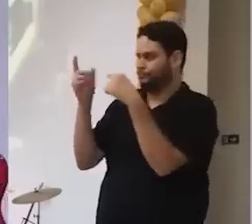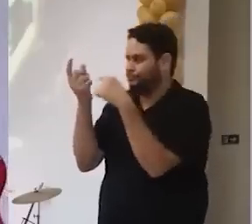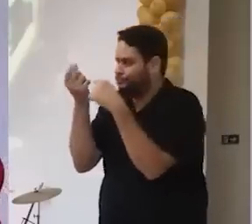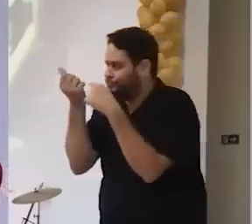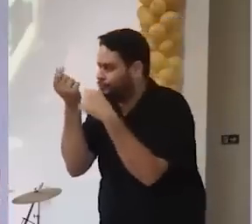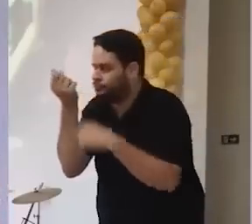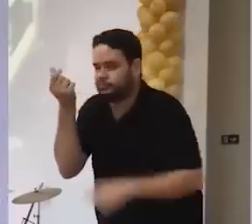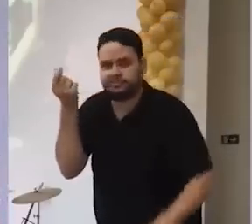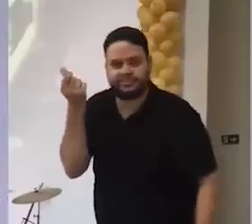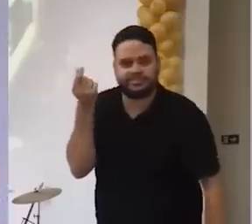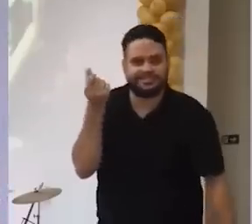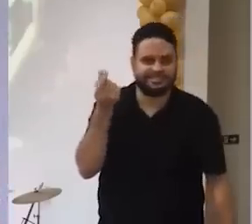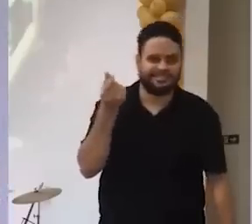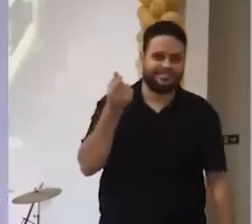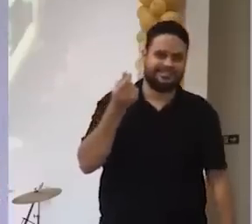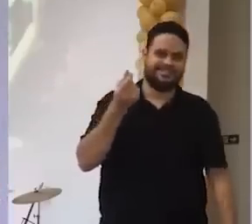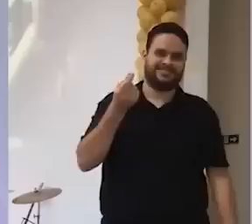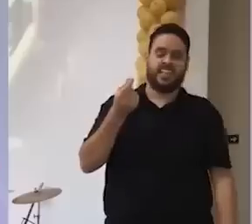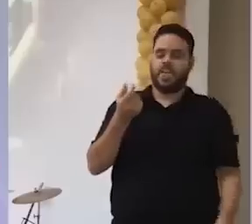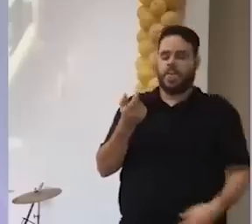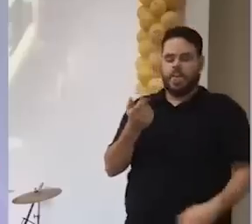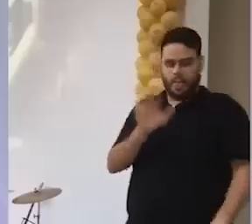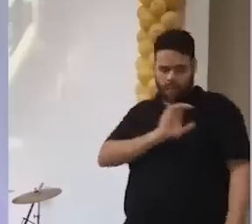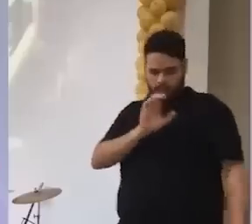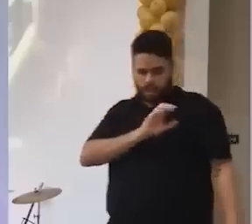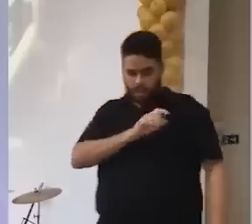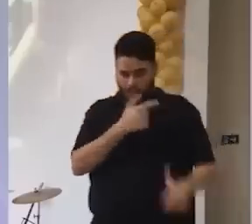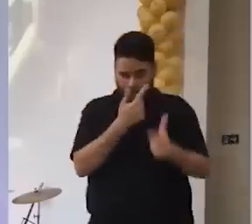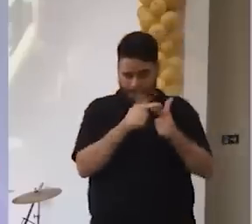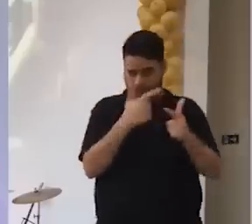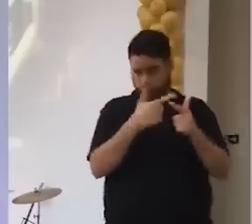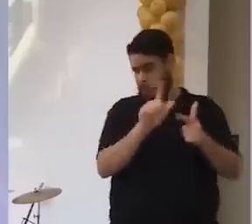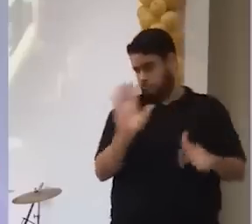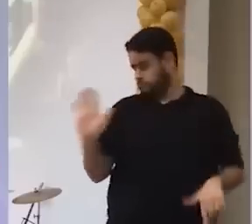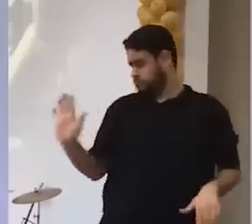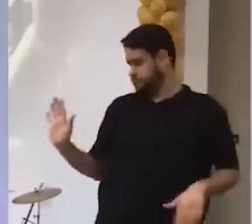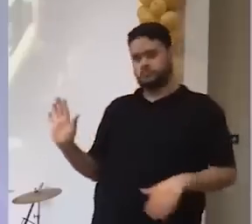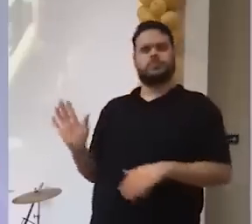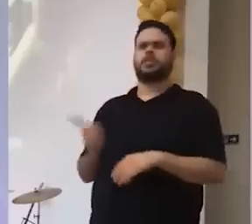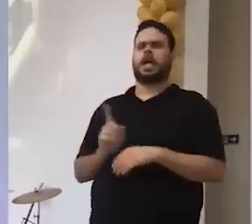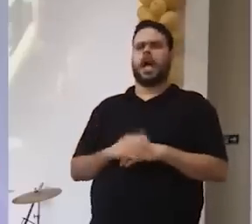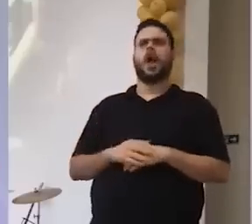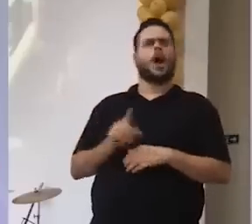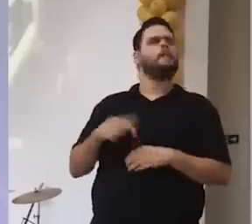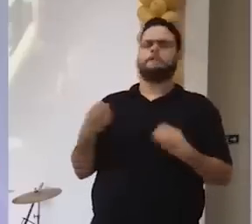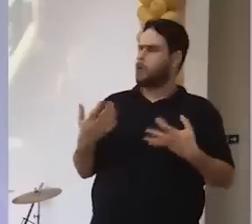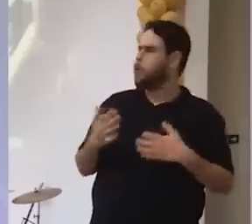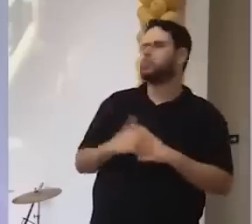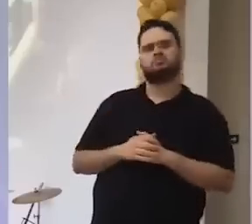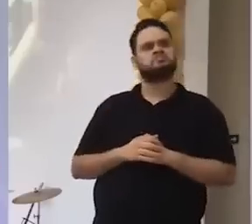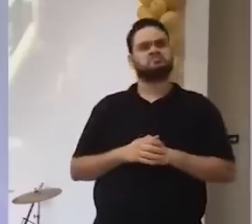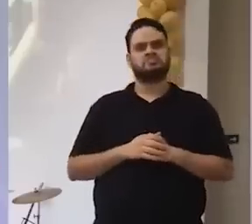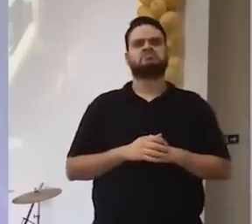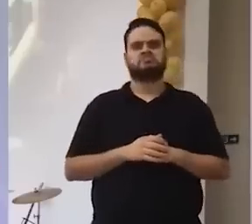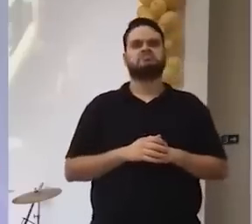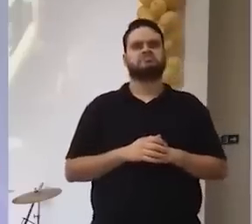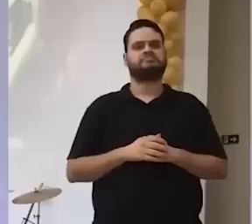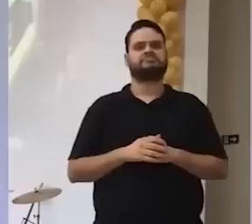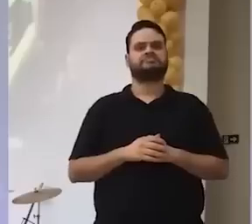Irmãos, a riqueza não é um problema, não. A riqueza é uma bênção. O dinheiro é uma bênção. É uma bênção.